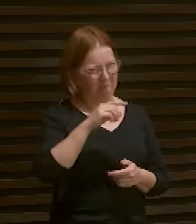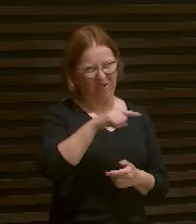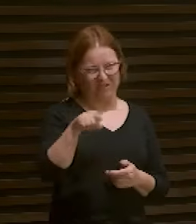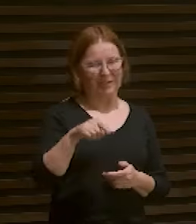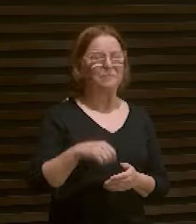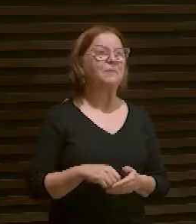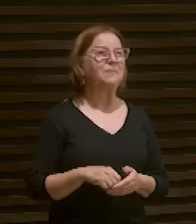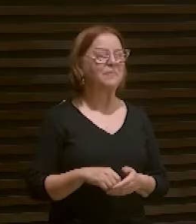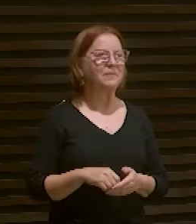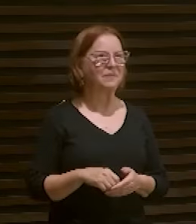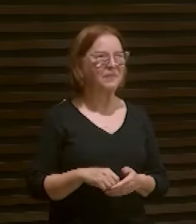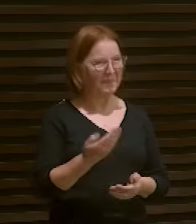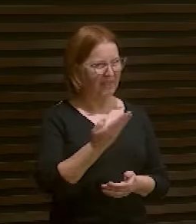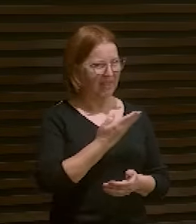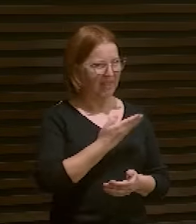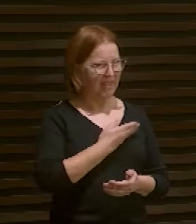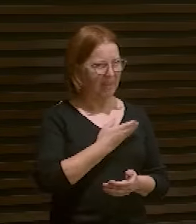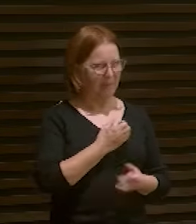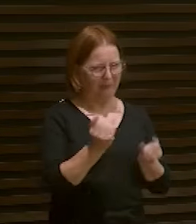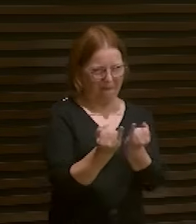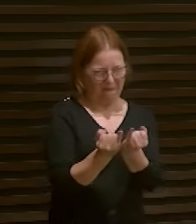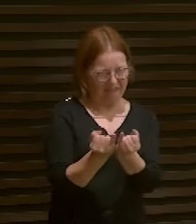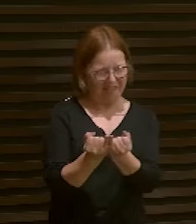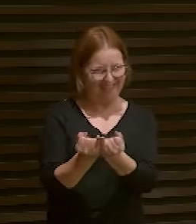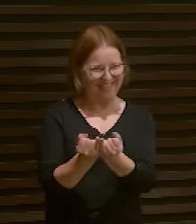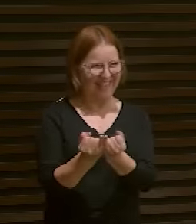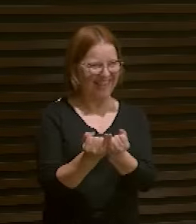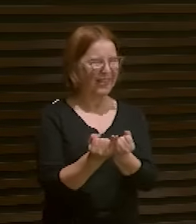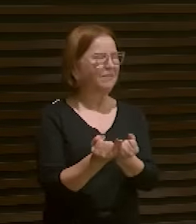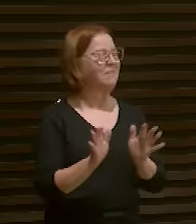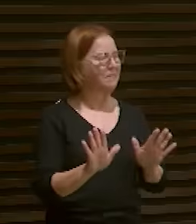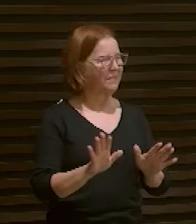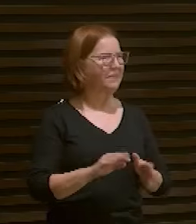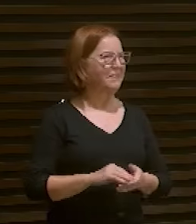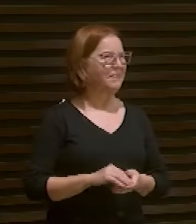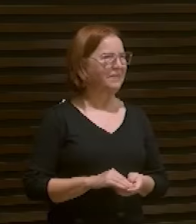Sabe aquela amiga fofoqueira? Aliás,